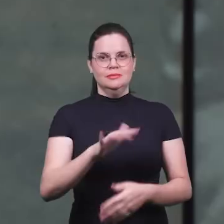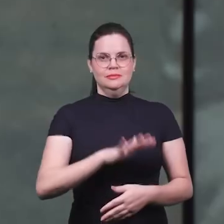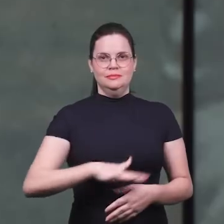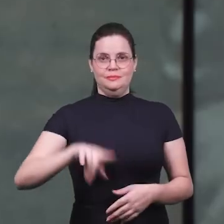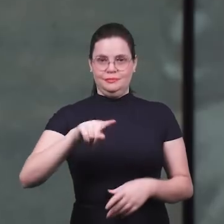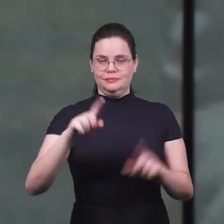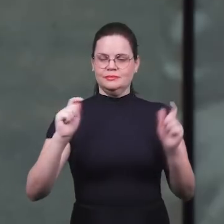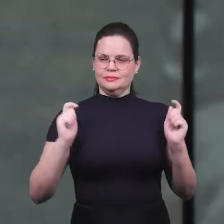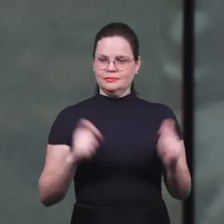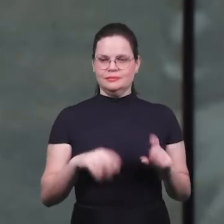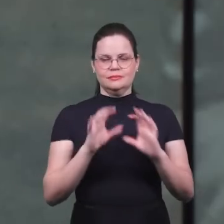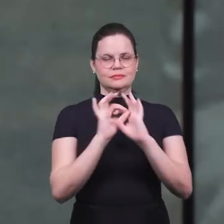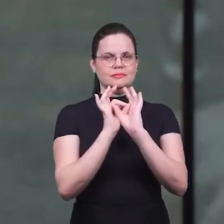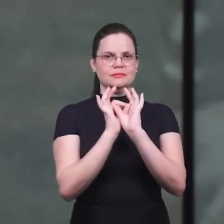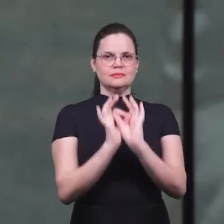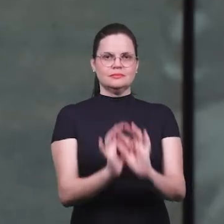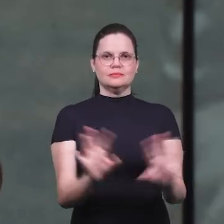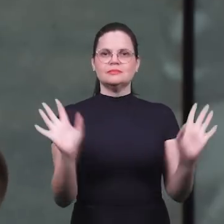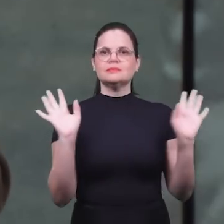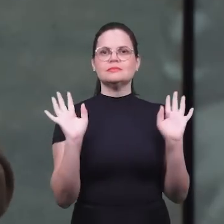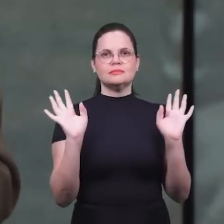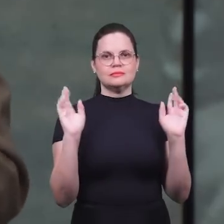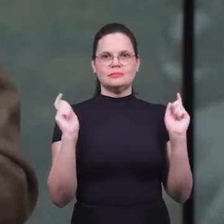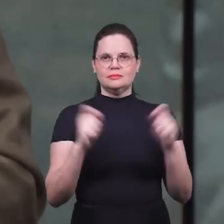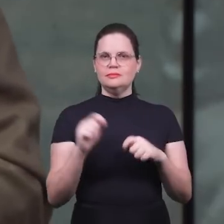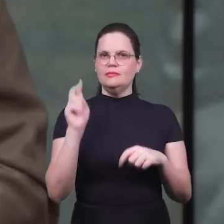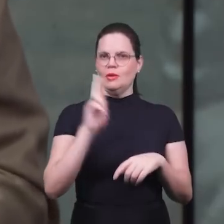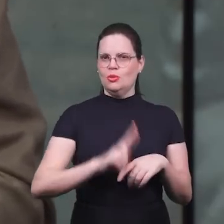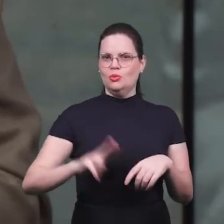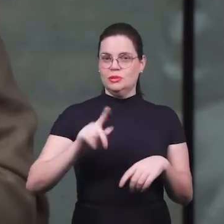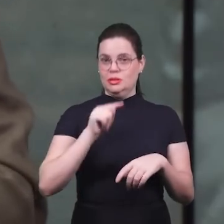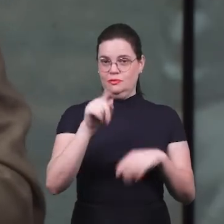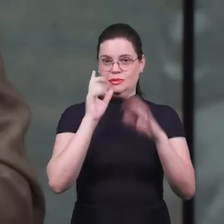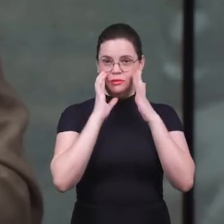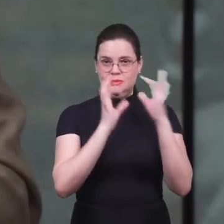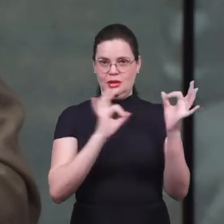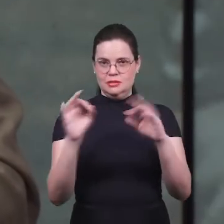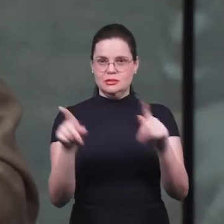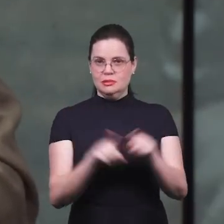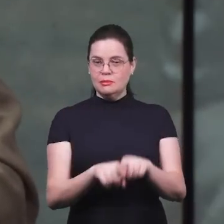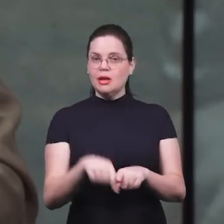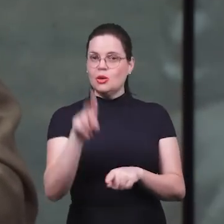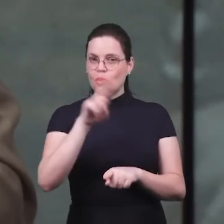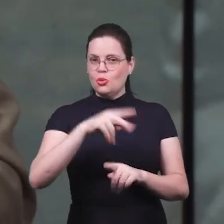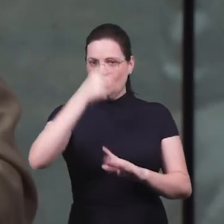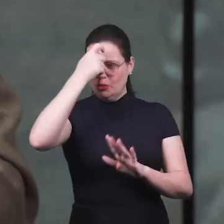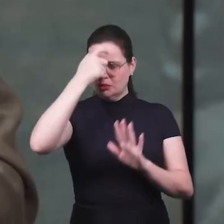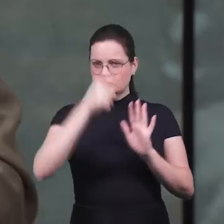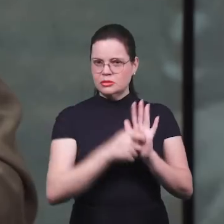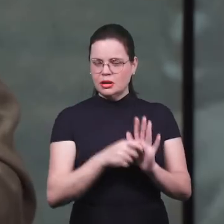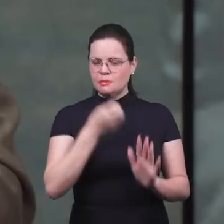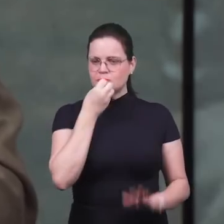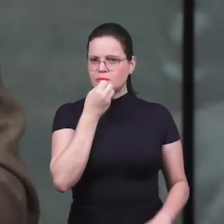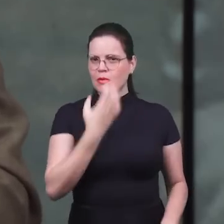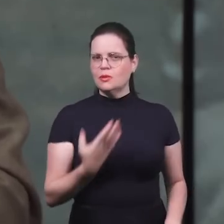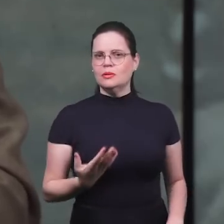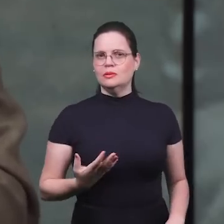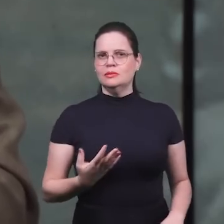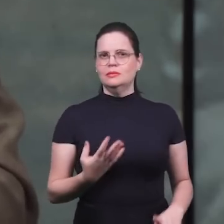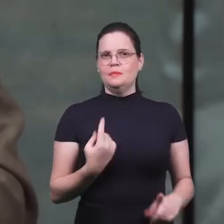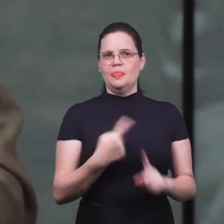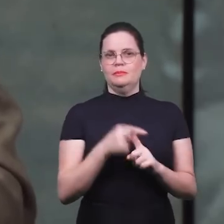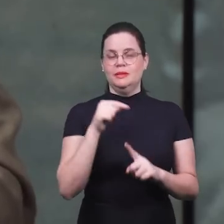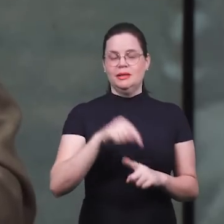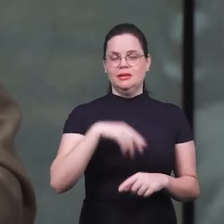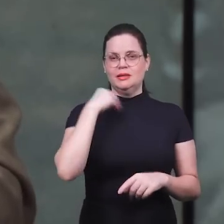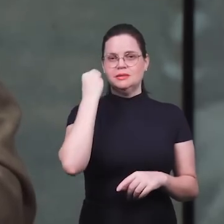Vocês têm à disposição de vocês esse recurso, utilizem. Você que está nos assistindo, utilize, porque, e foi trazido